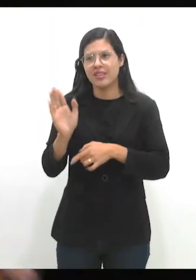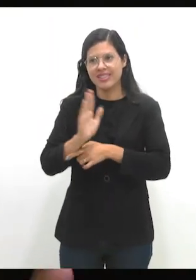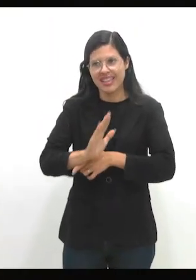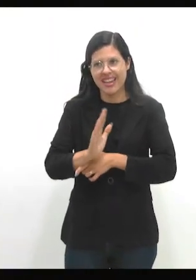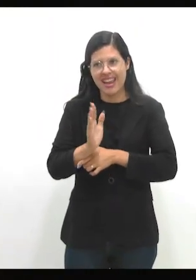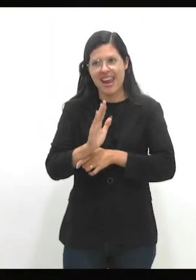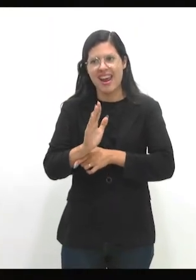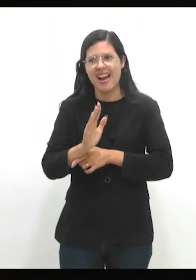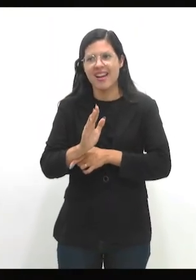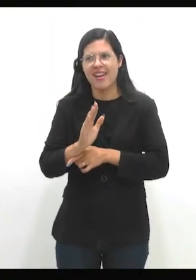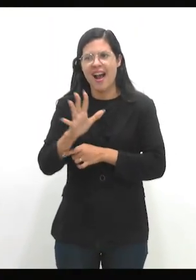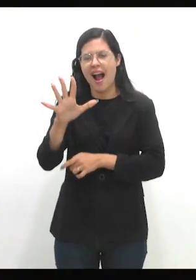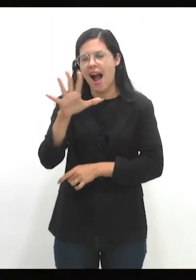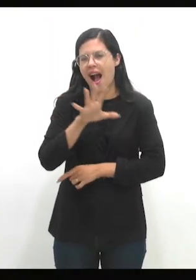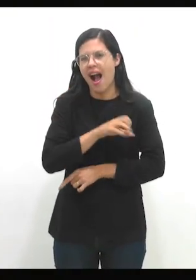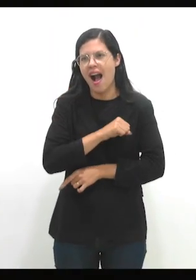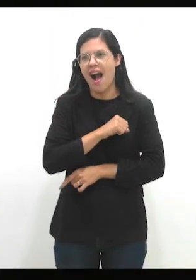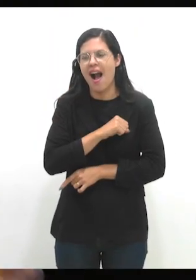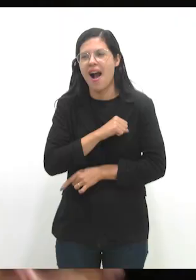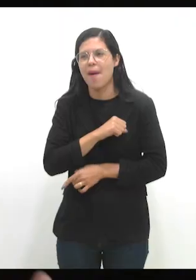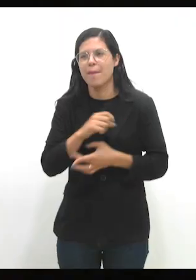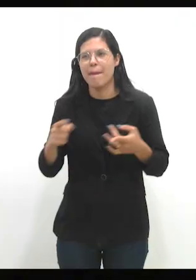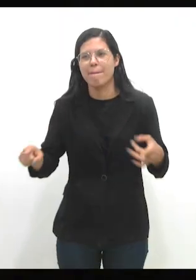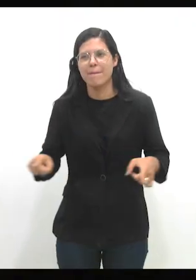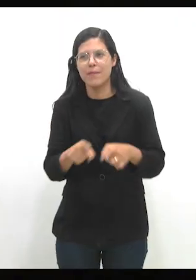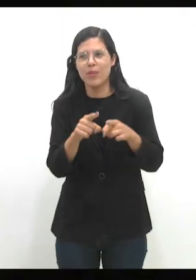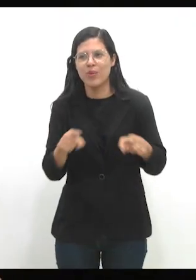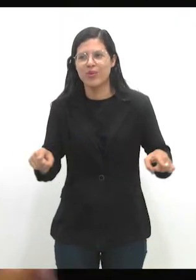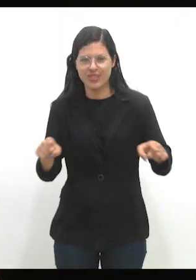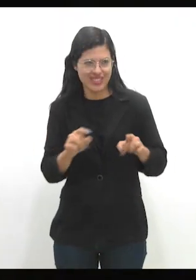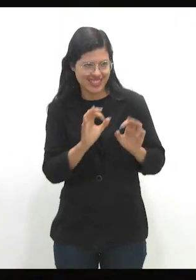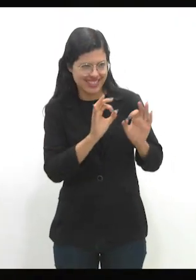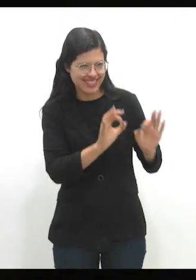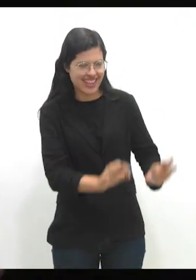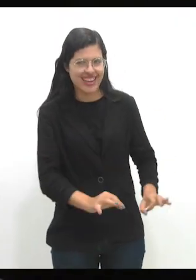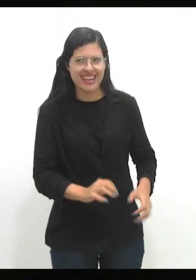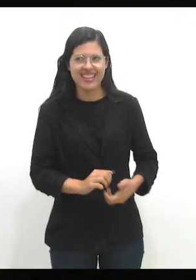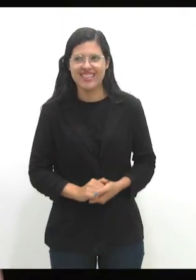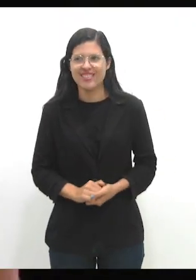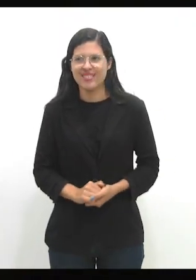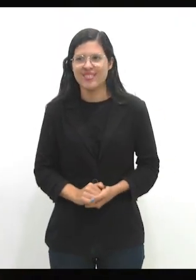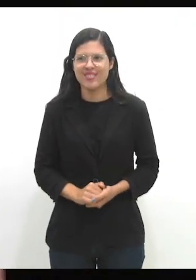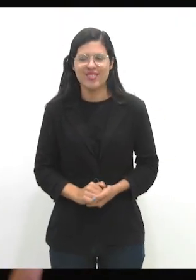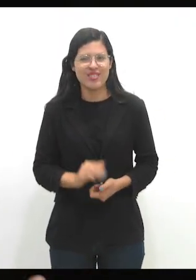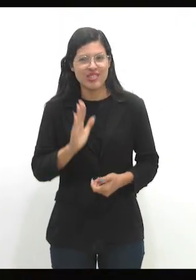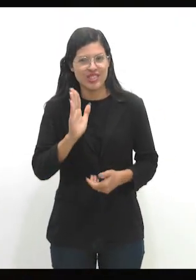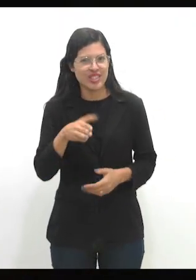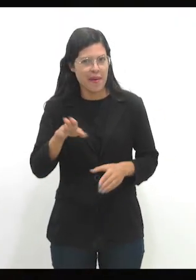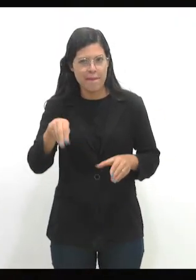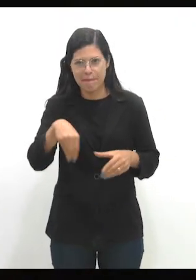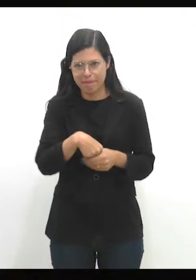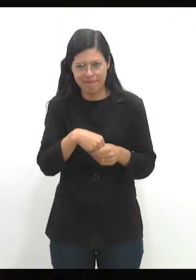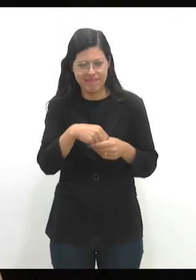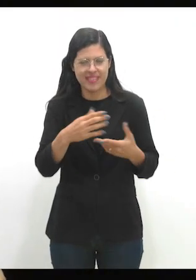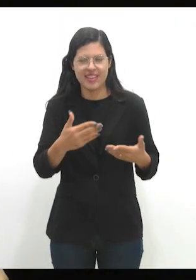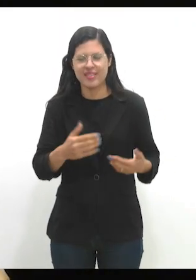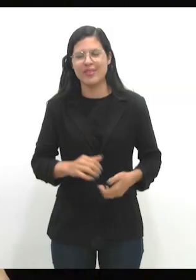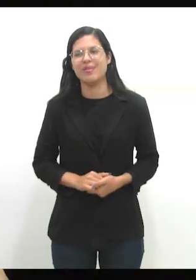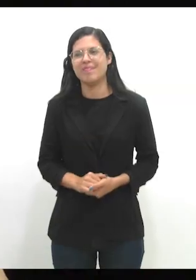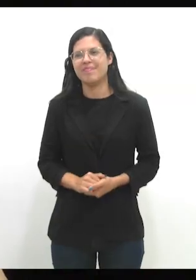marca maior, adora trilhas sonoras, não é? Isso faz parte do teu estofo, não